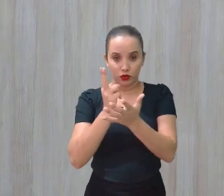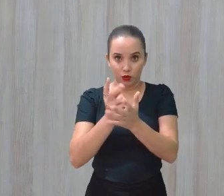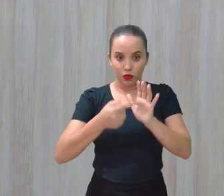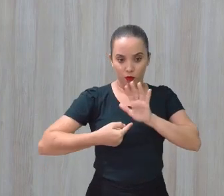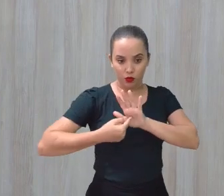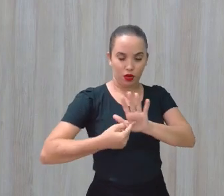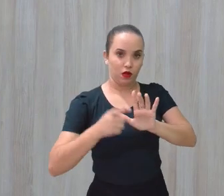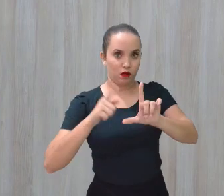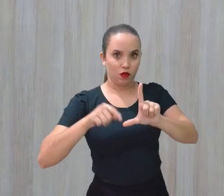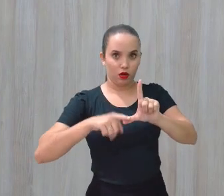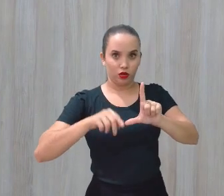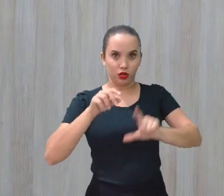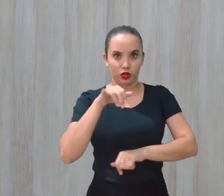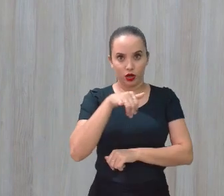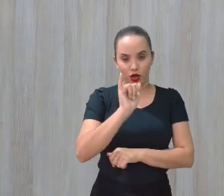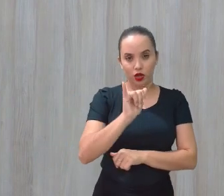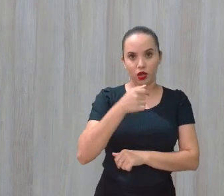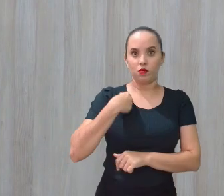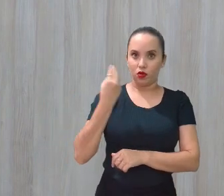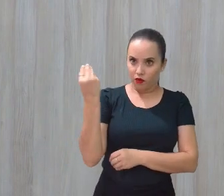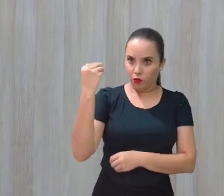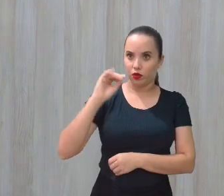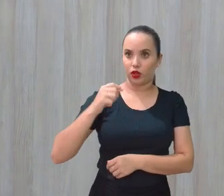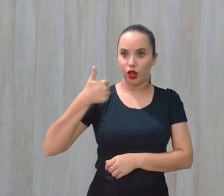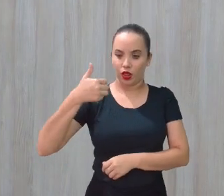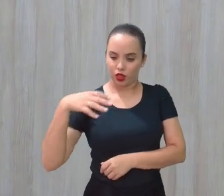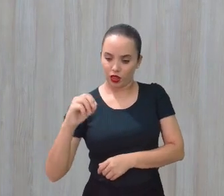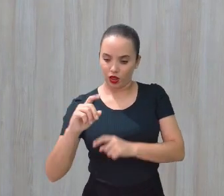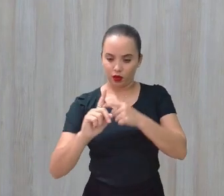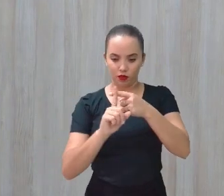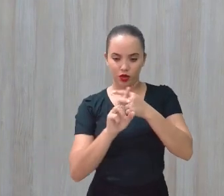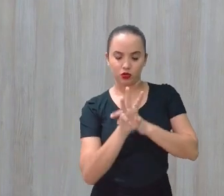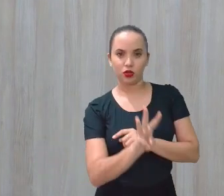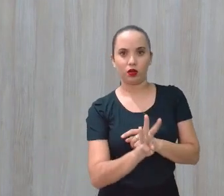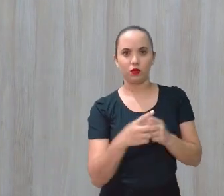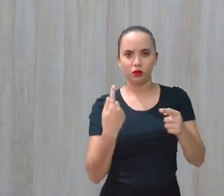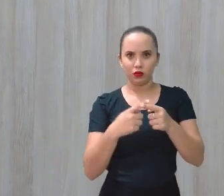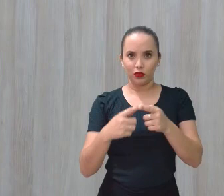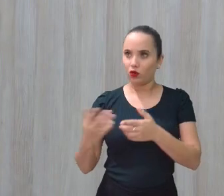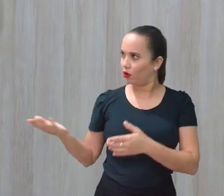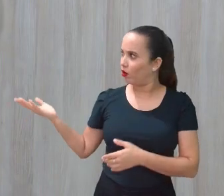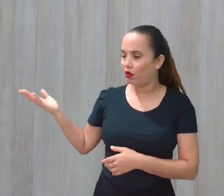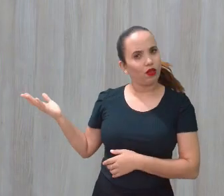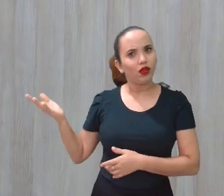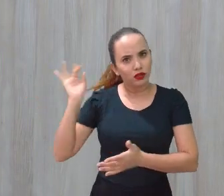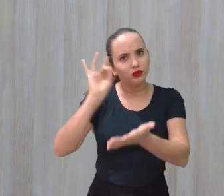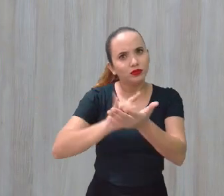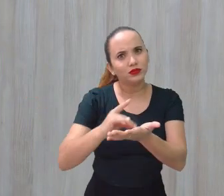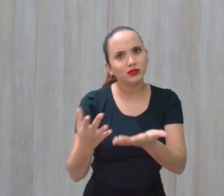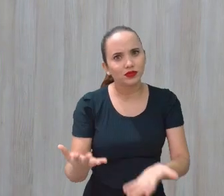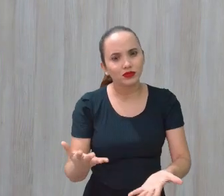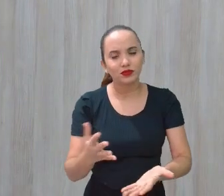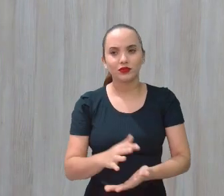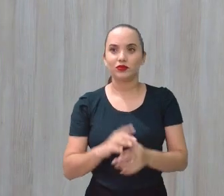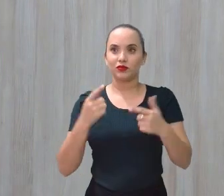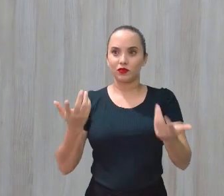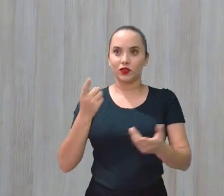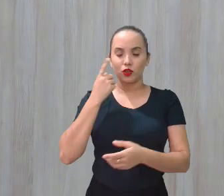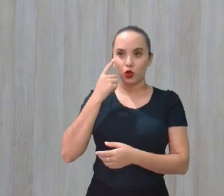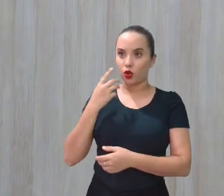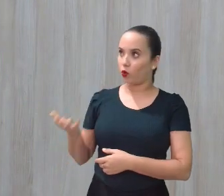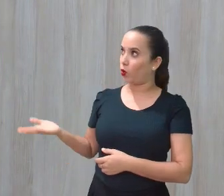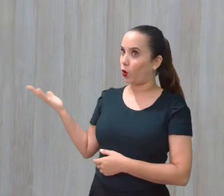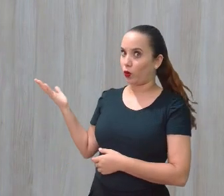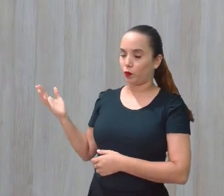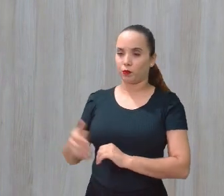eu vou escrever 10 mais w. Por que y não é igual a 10 mais w? Então, quando eu substituir essa informação lá